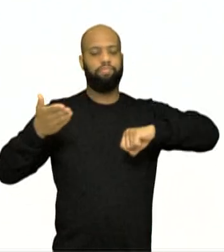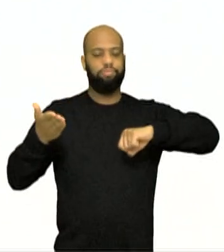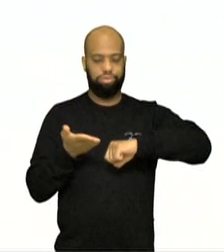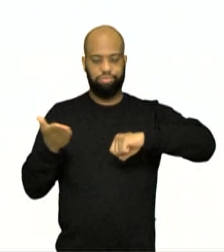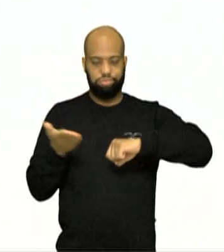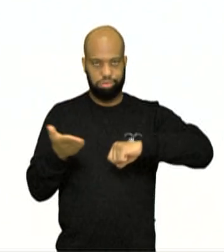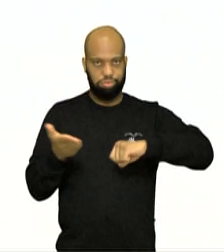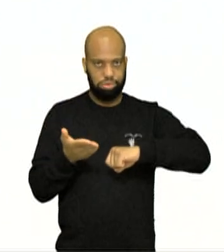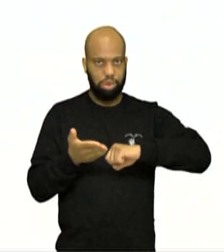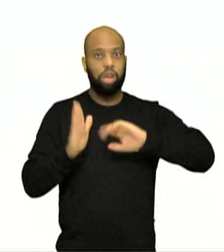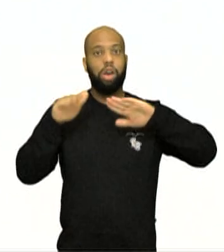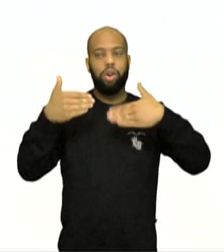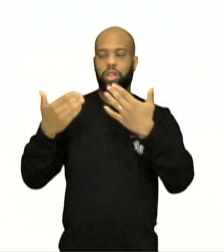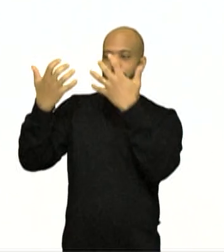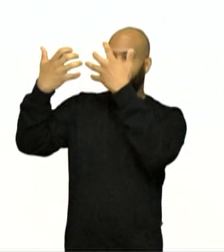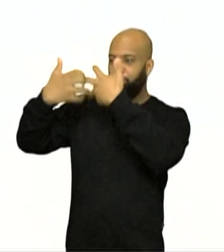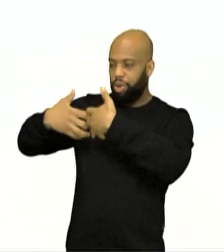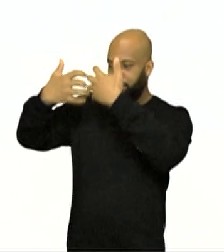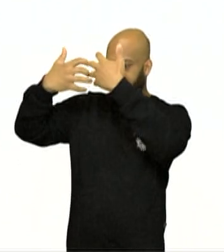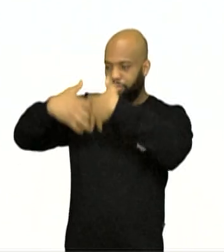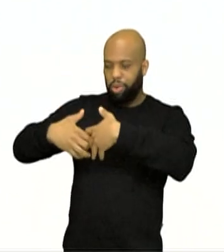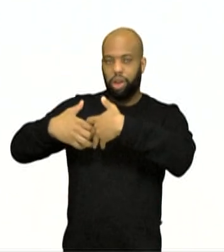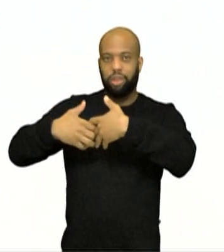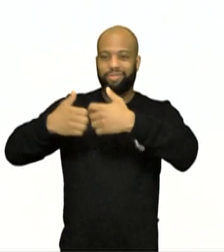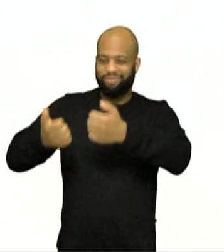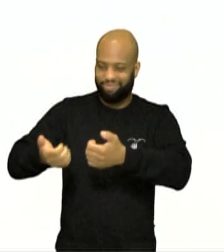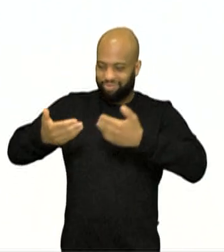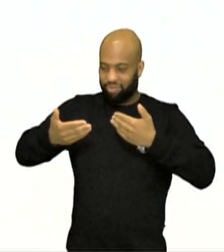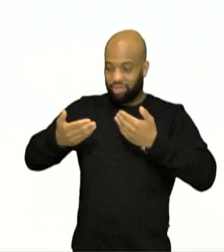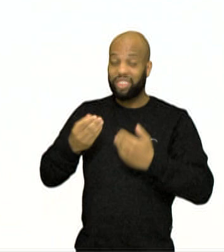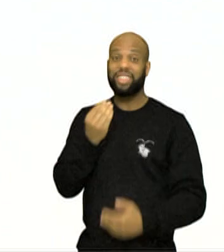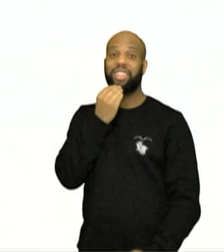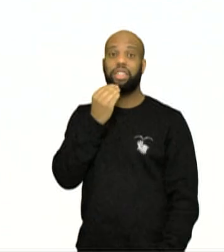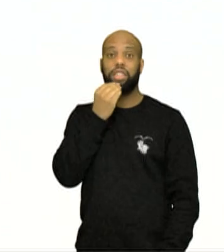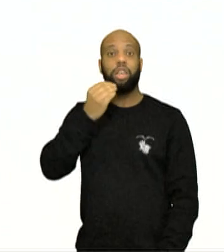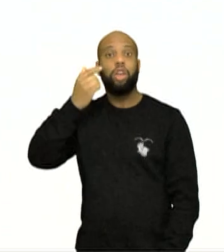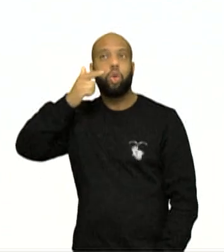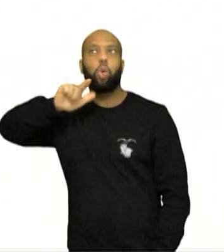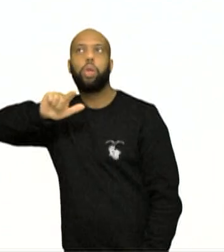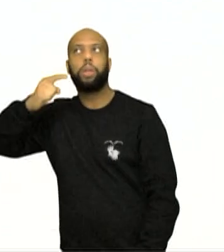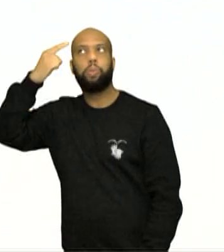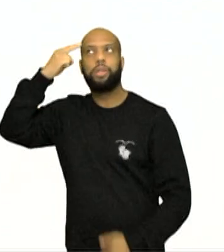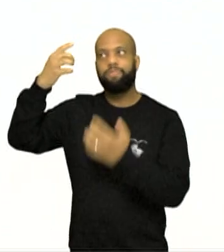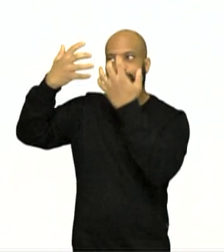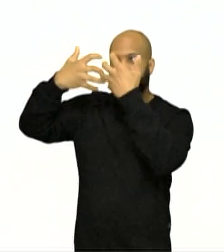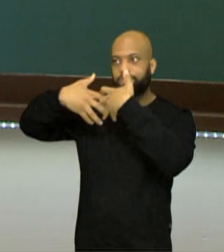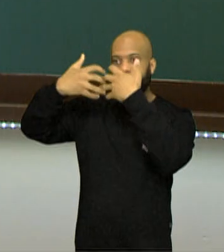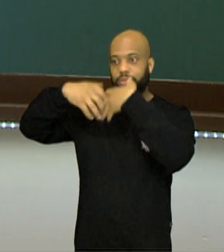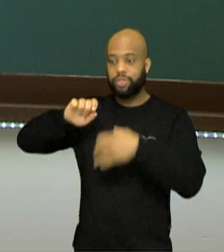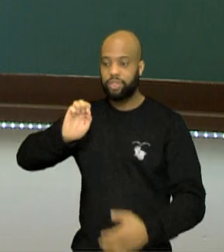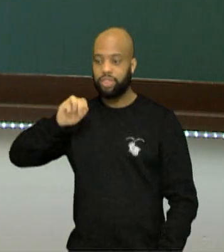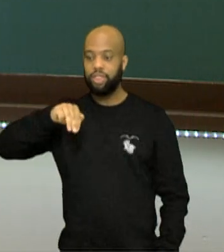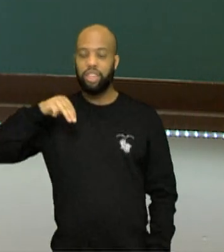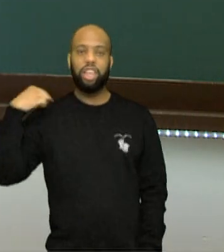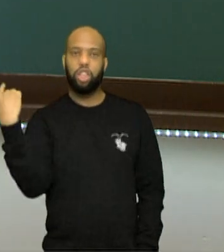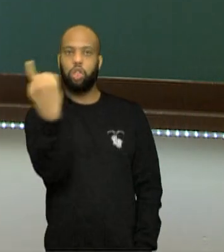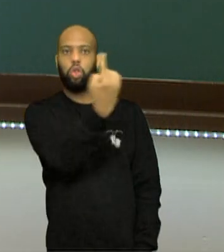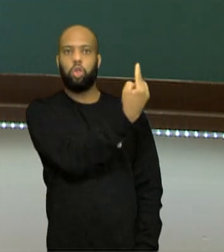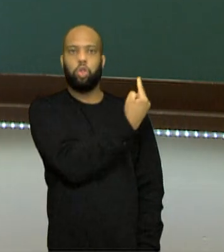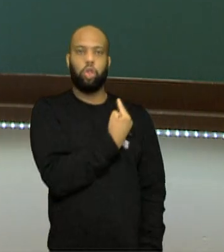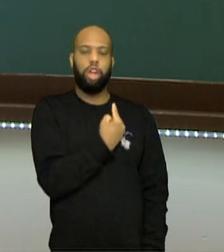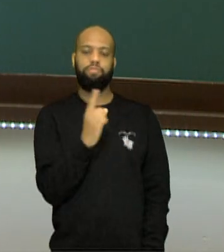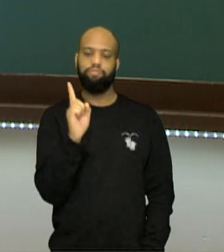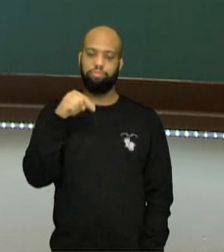atuais, cujas reflexões nos dão a possibilidade de pensar quem nós somos.